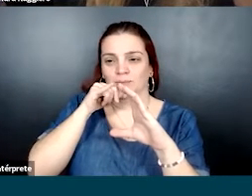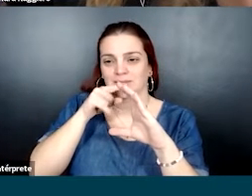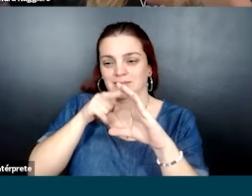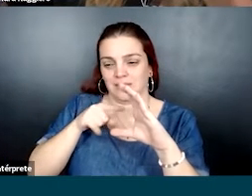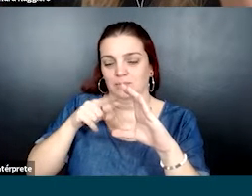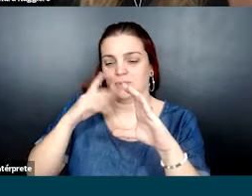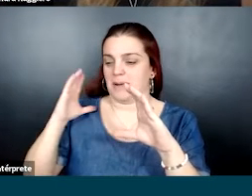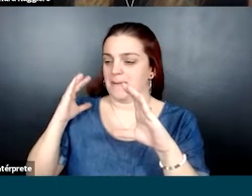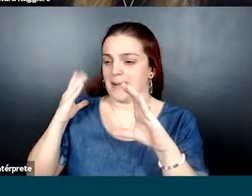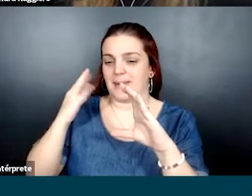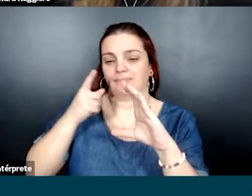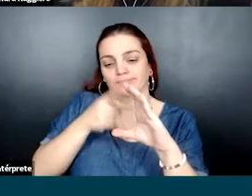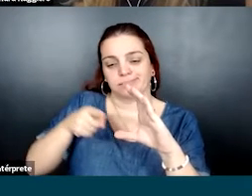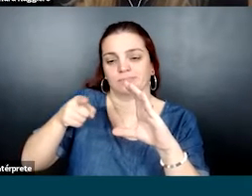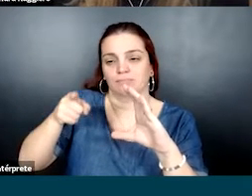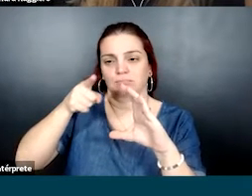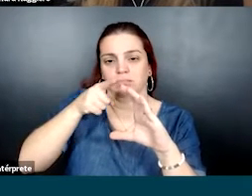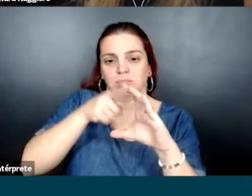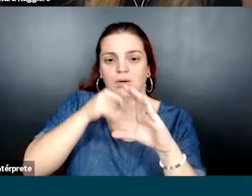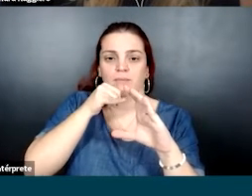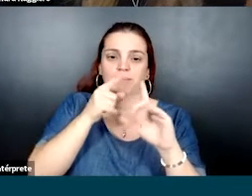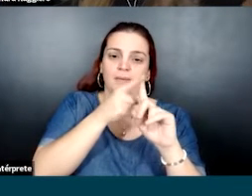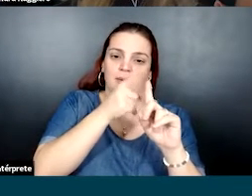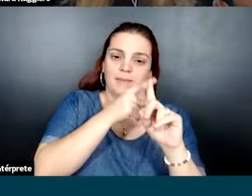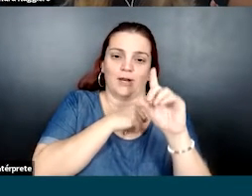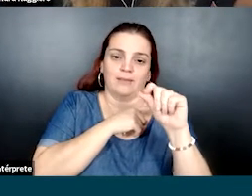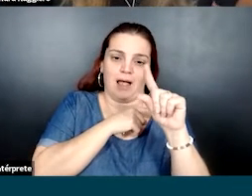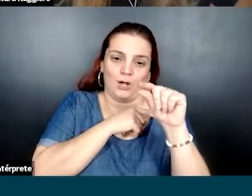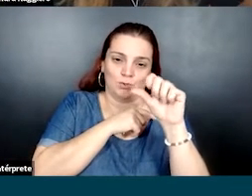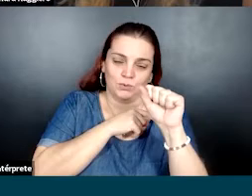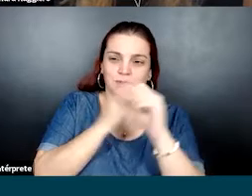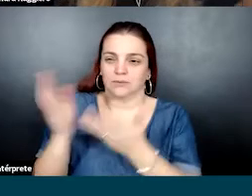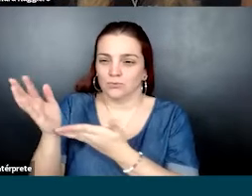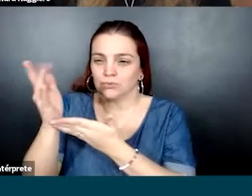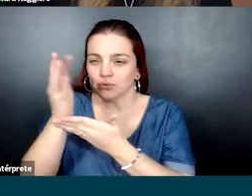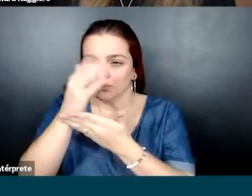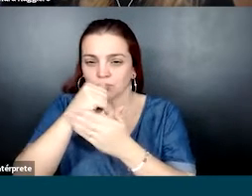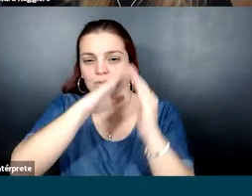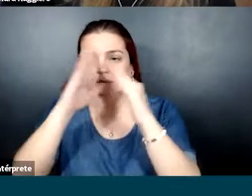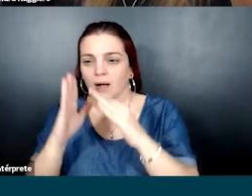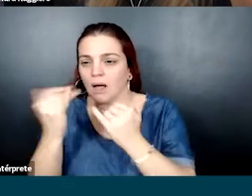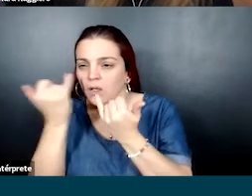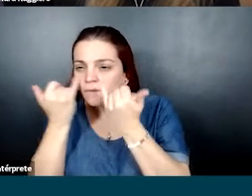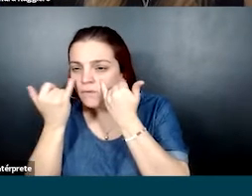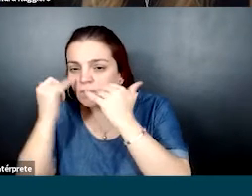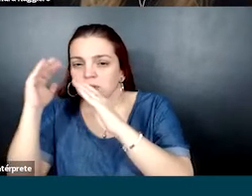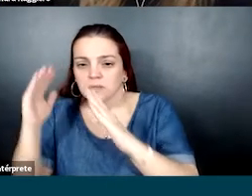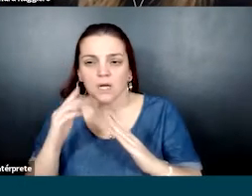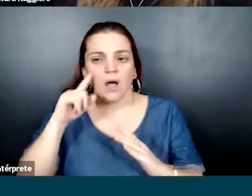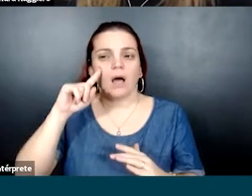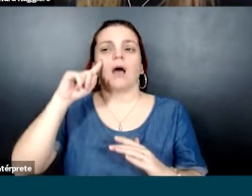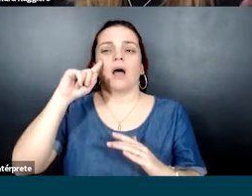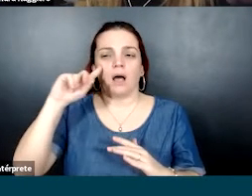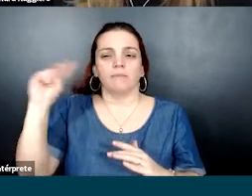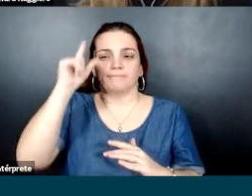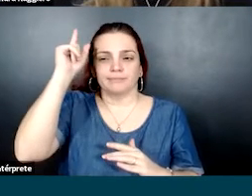né, aqui algumas fases, então, por exemplo, aqui a fase de dados, a fase de informação, a fase